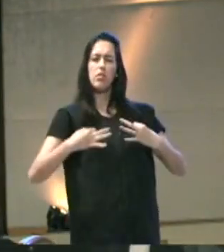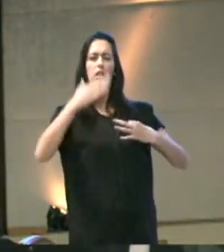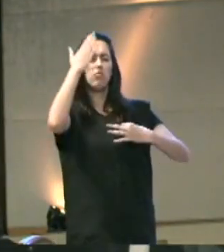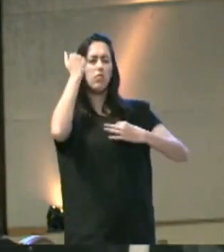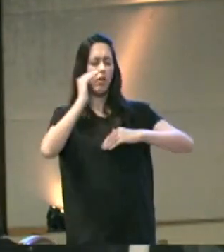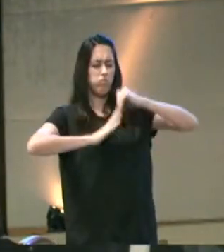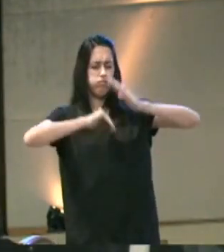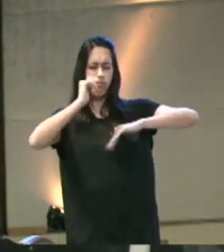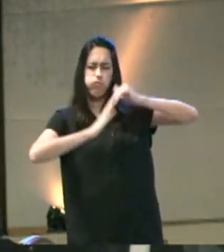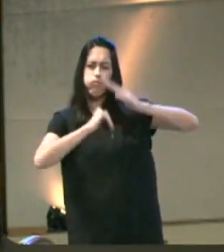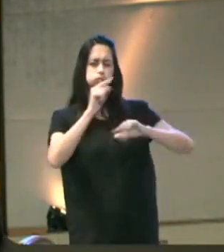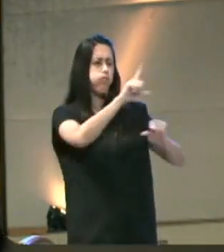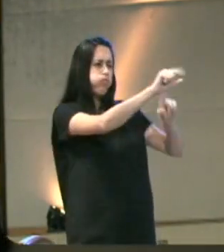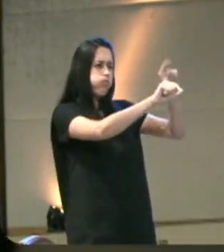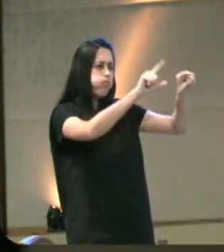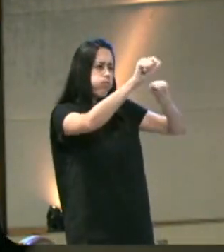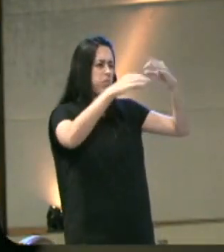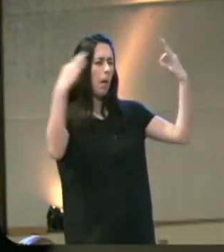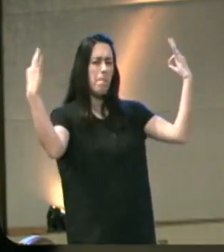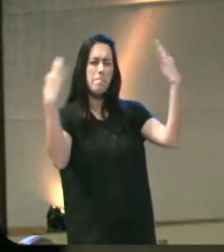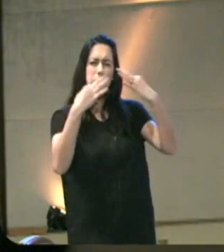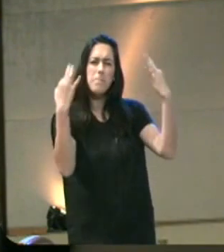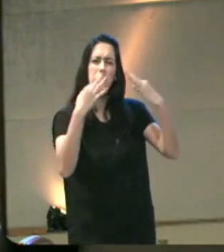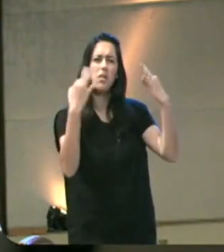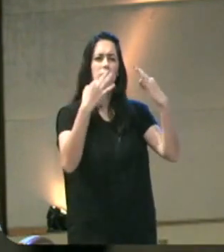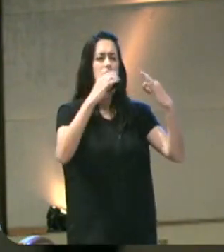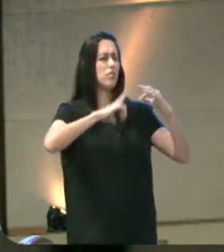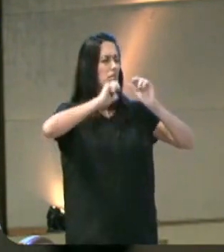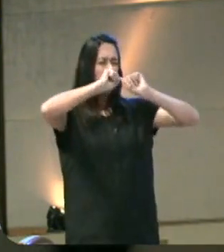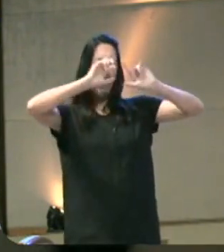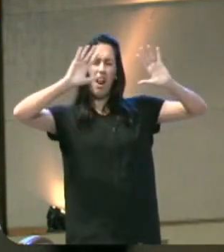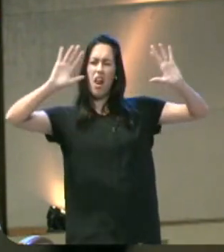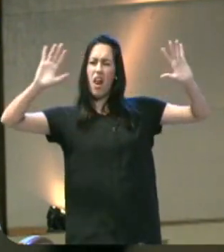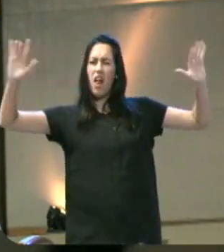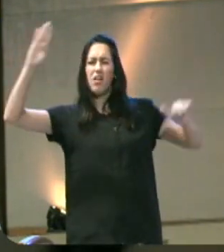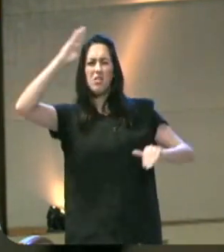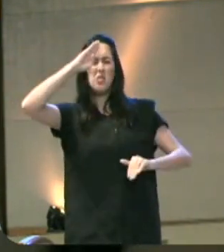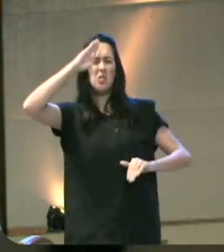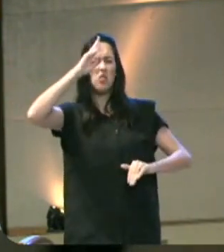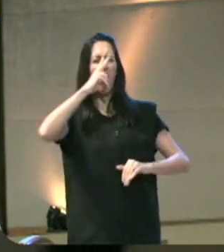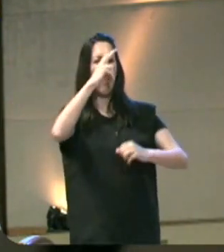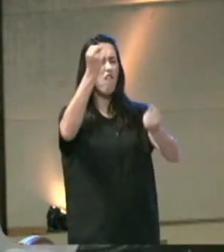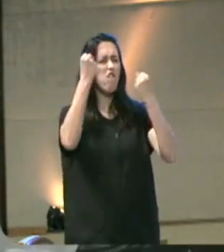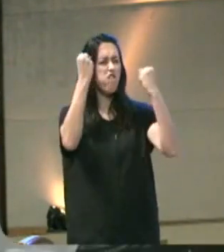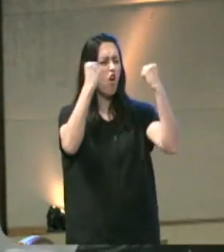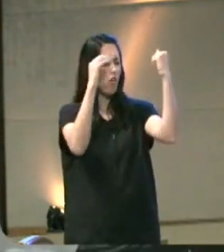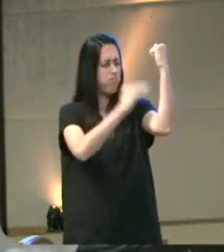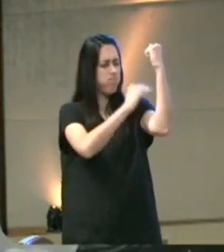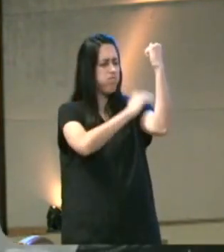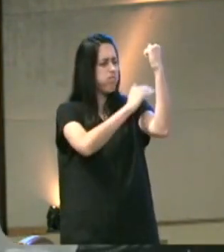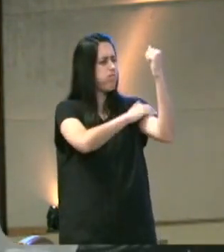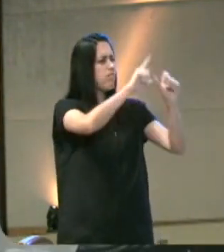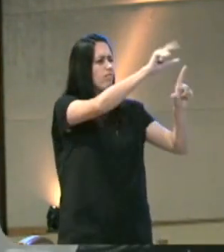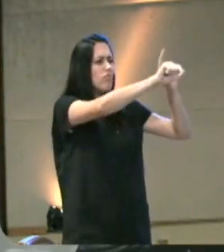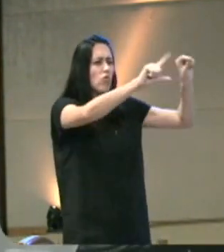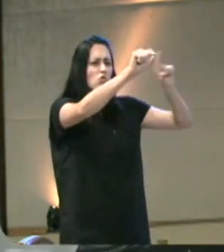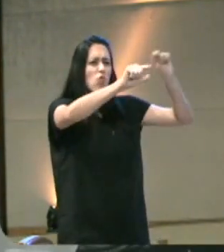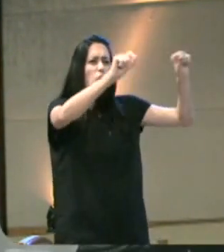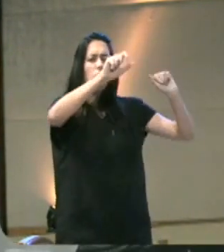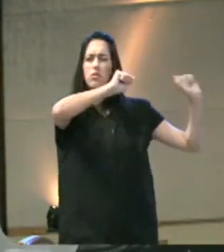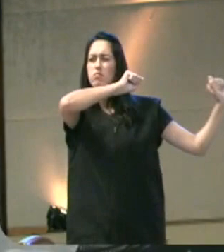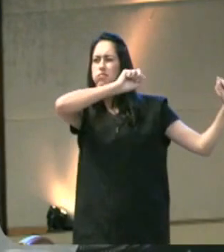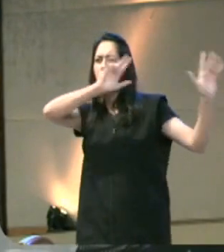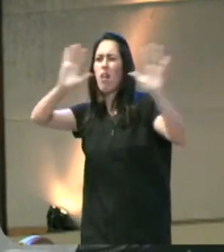Não foi um batalhão pequeno, foi uma grande tropa. Eles cercaram uma cidadezinha pequenininha com um grande poder